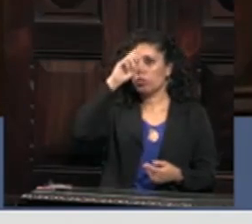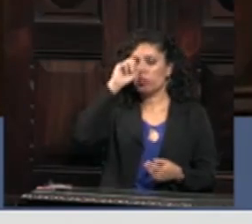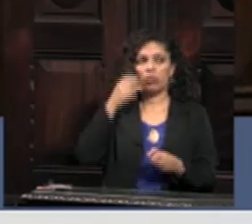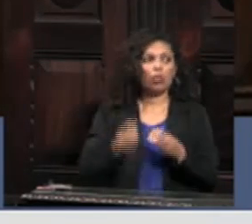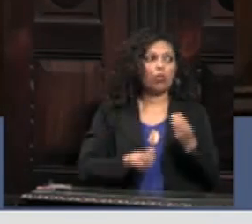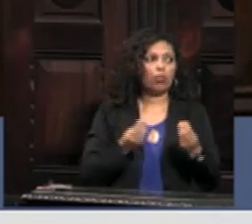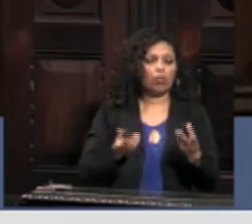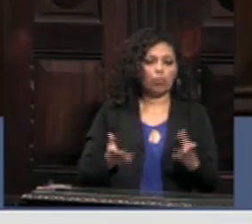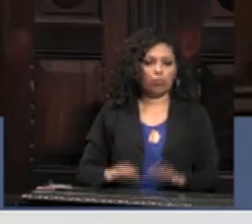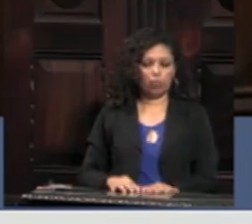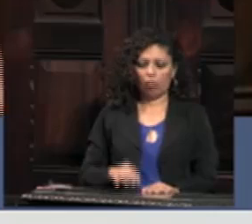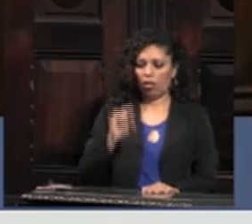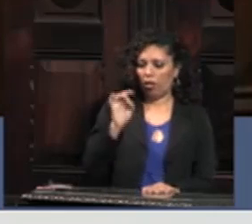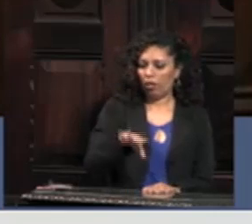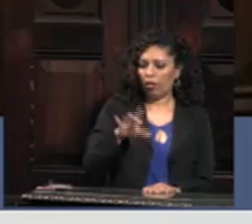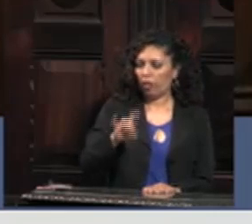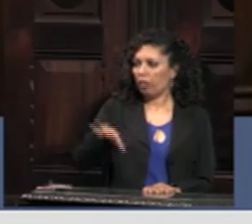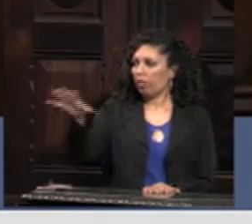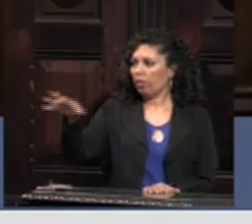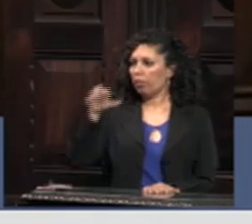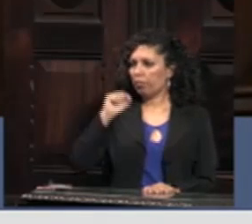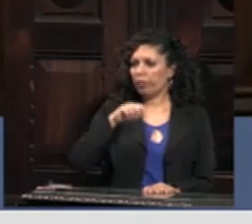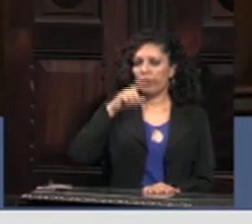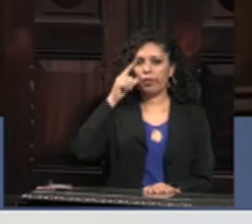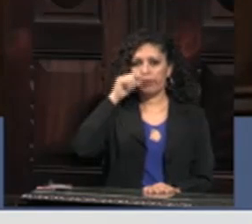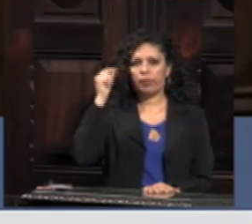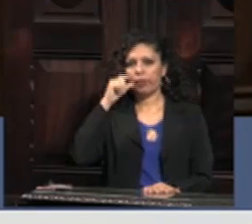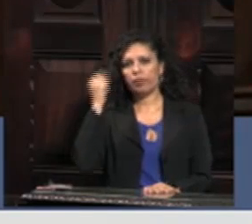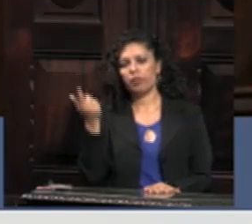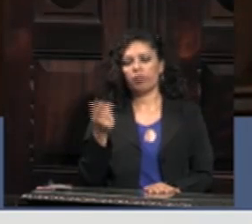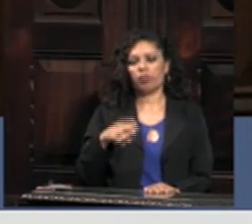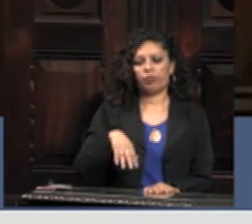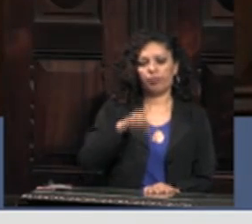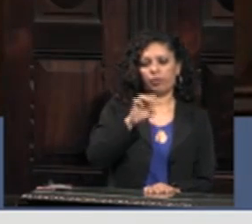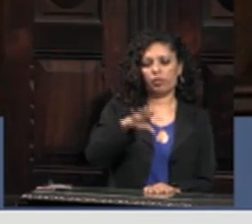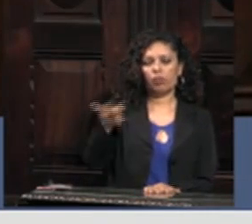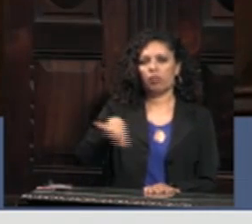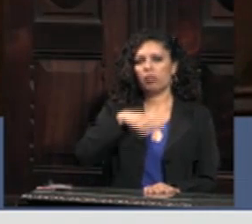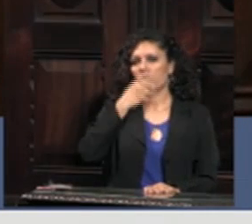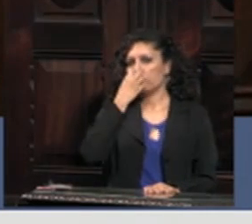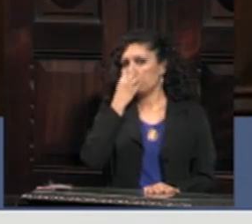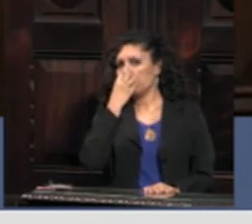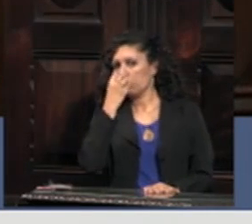um levando seu cachorrinho, seu gatinho, seu sei lá o que for.